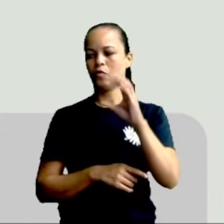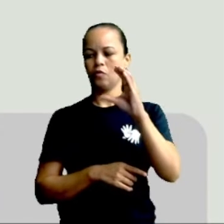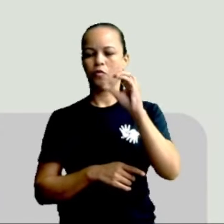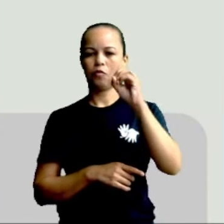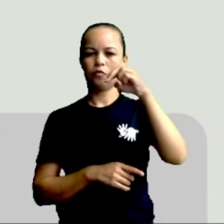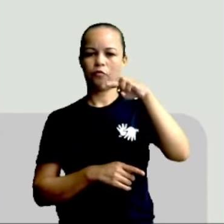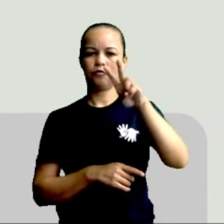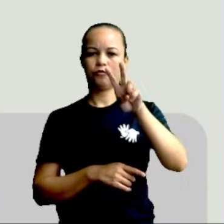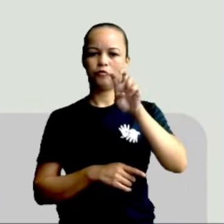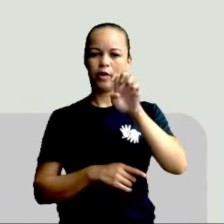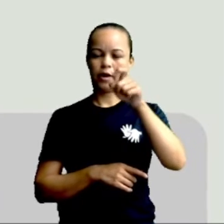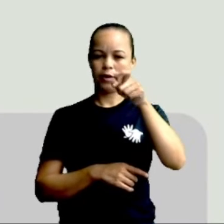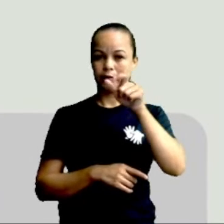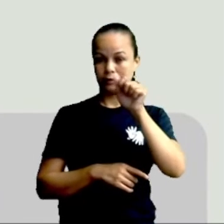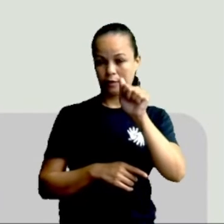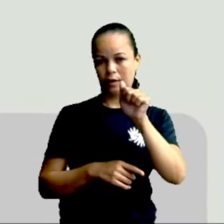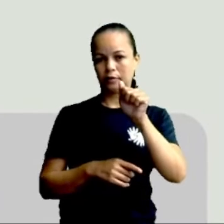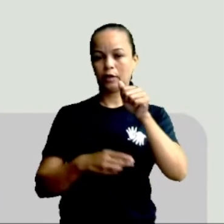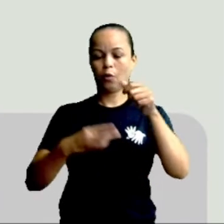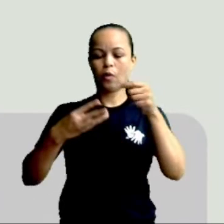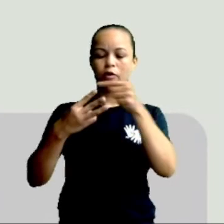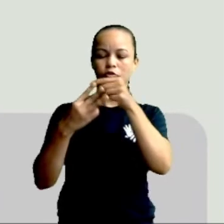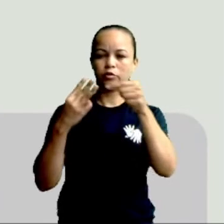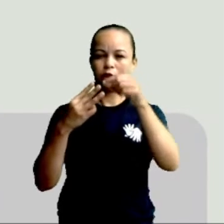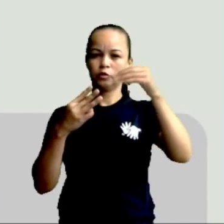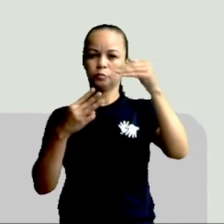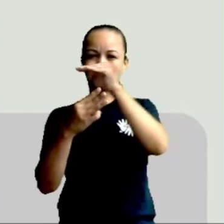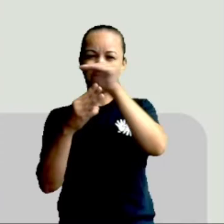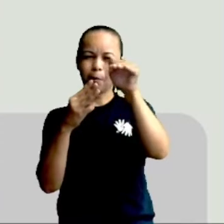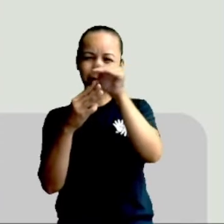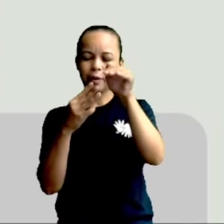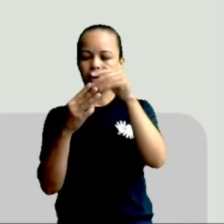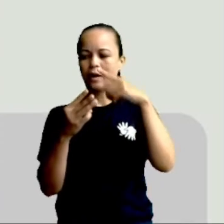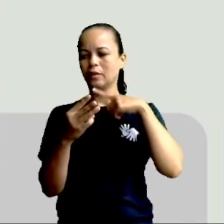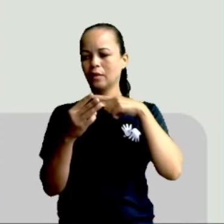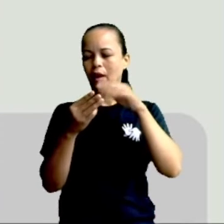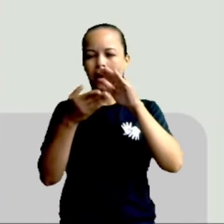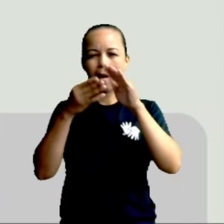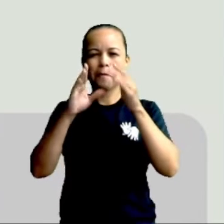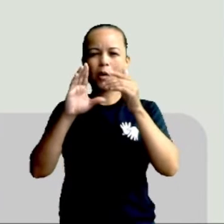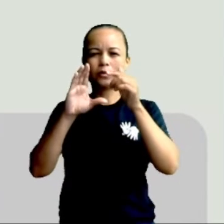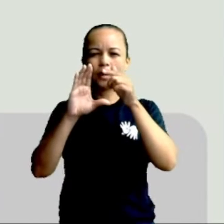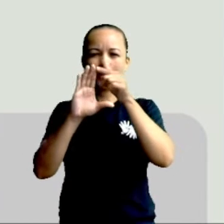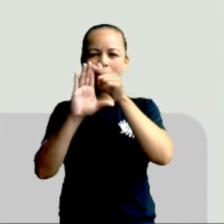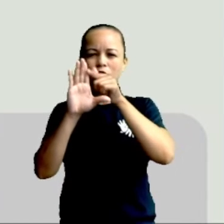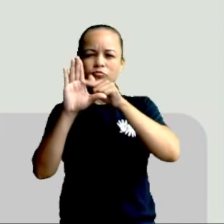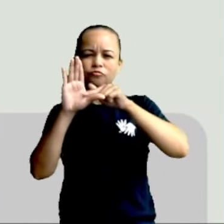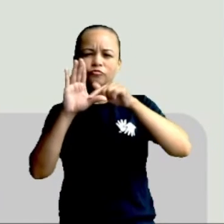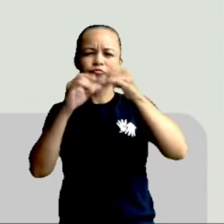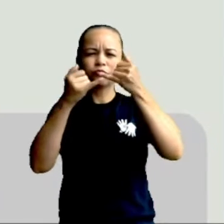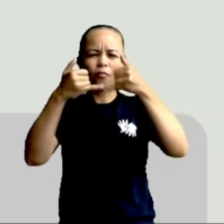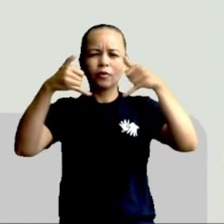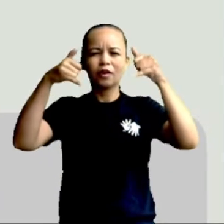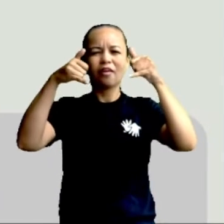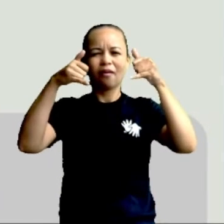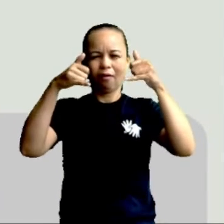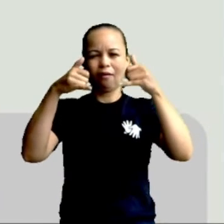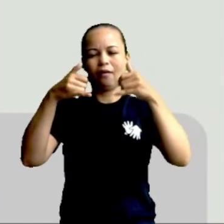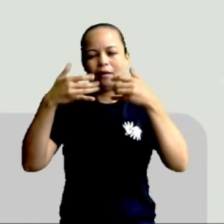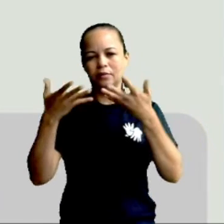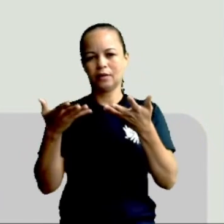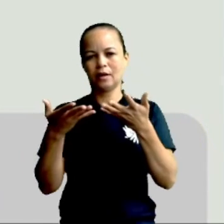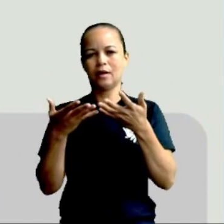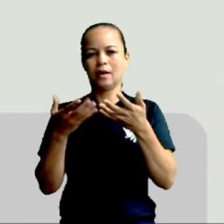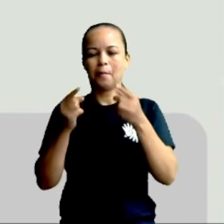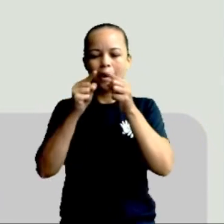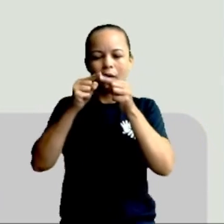Na primeira aqui eu tenho uma borda mais delgada, né? A borda ela é mais fininha, tá? Ela